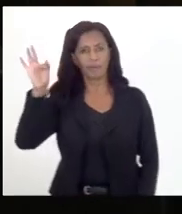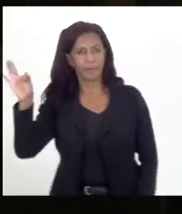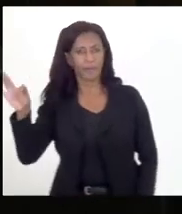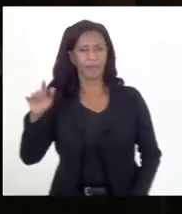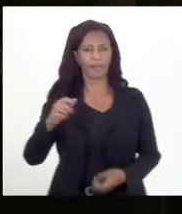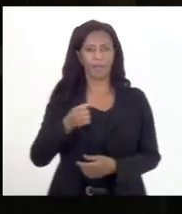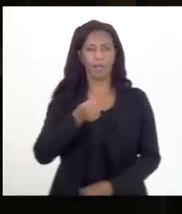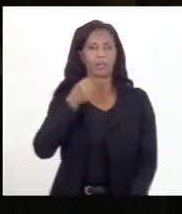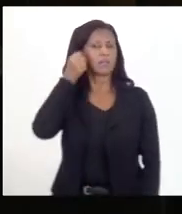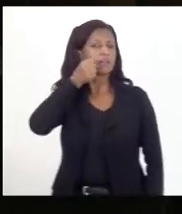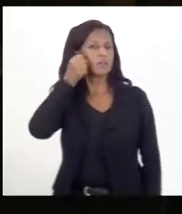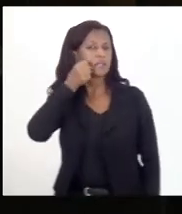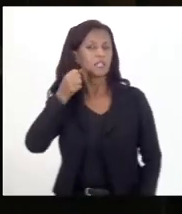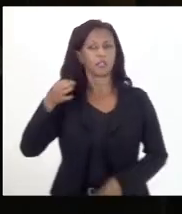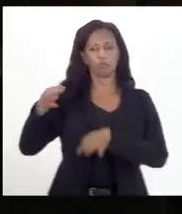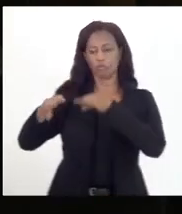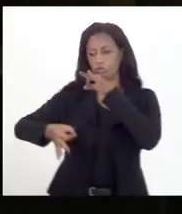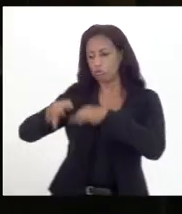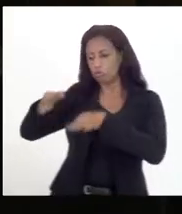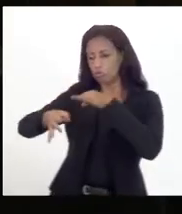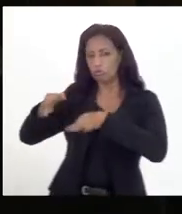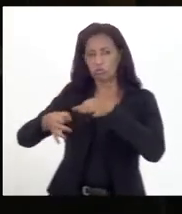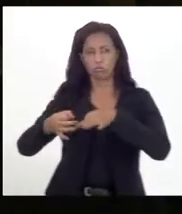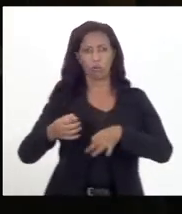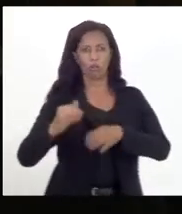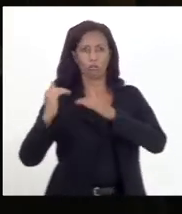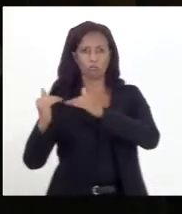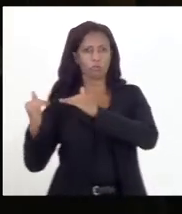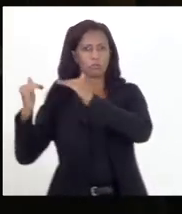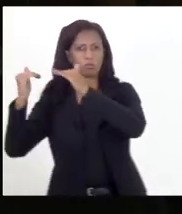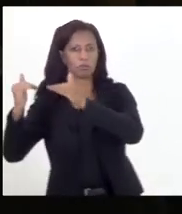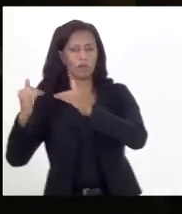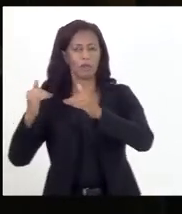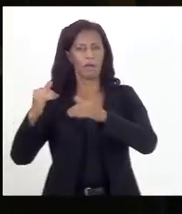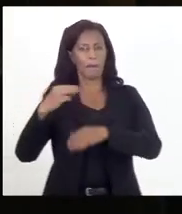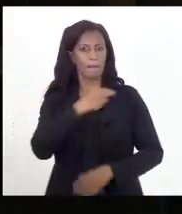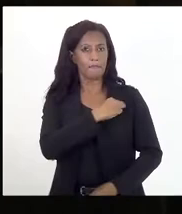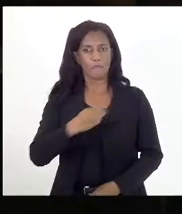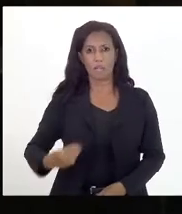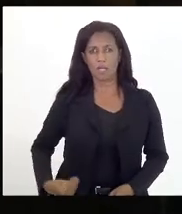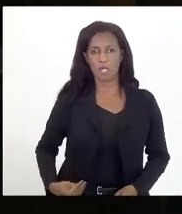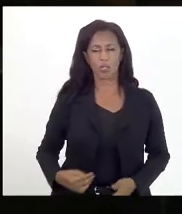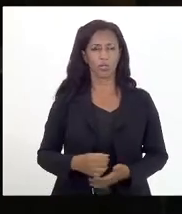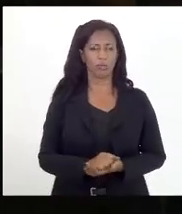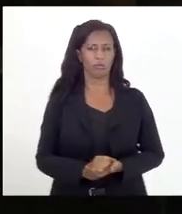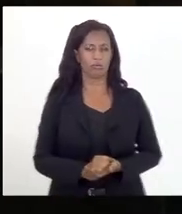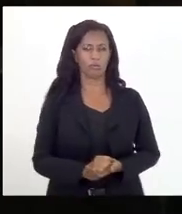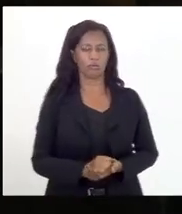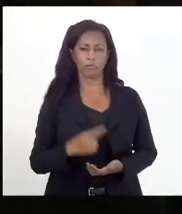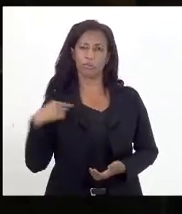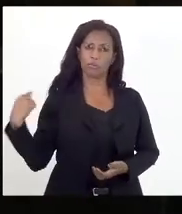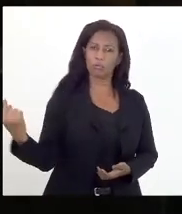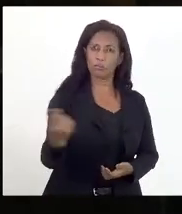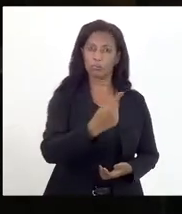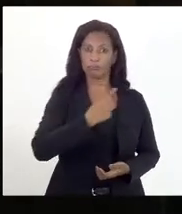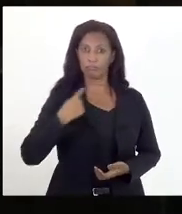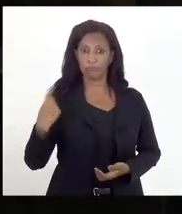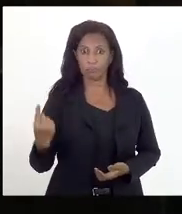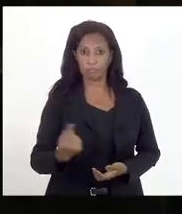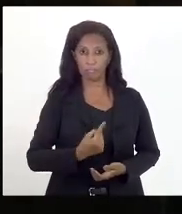Senador juiz Desembargador Ministro nós